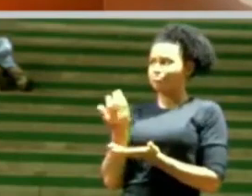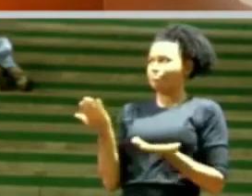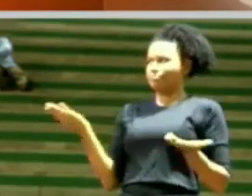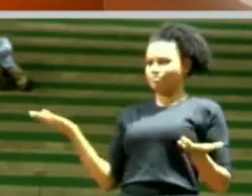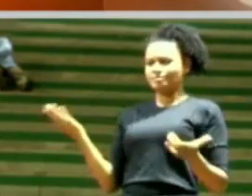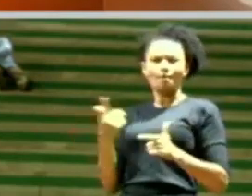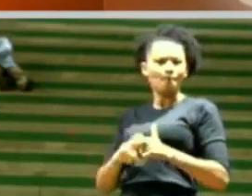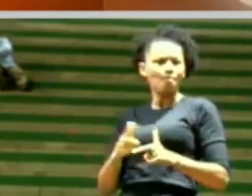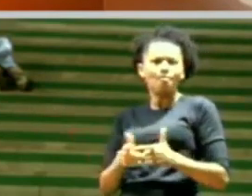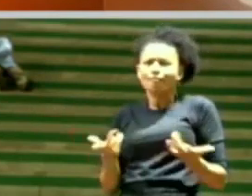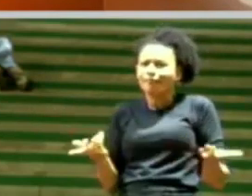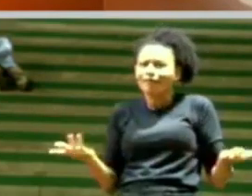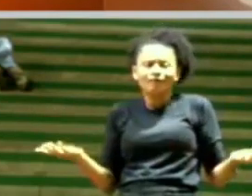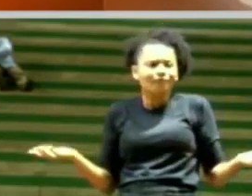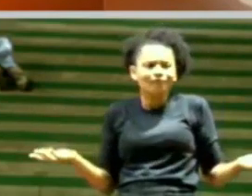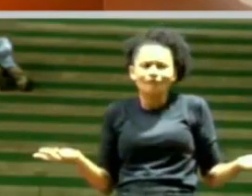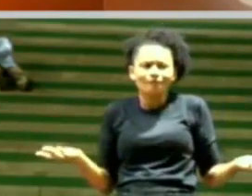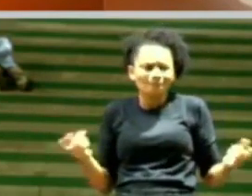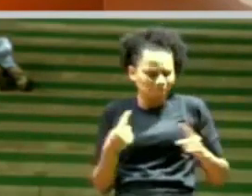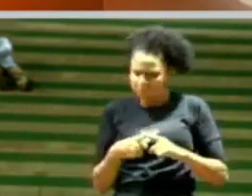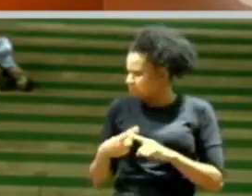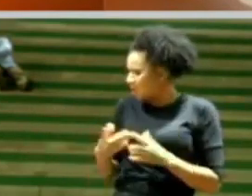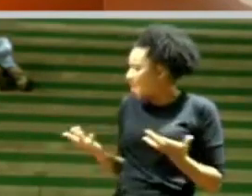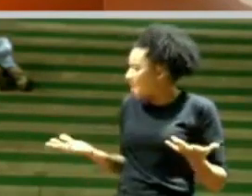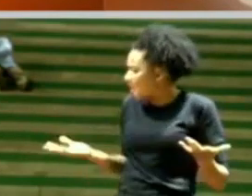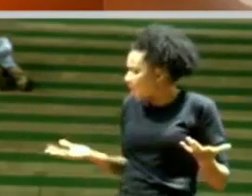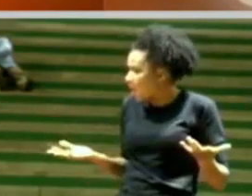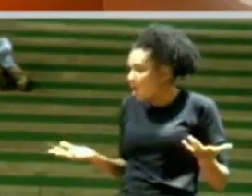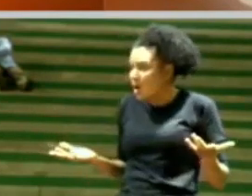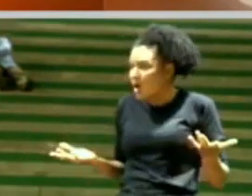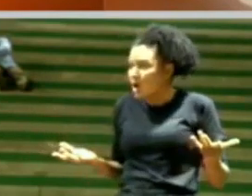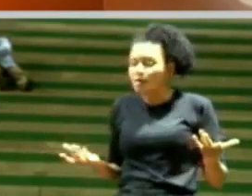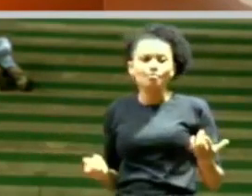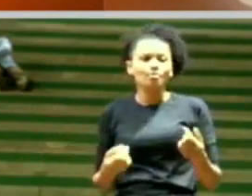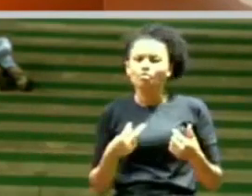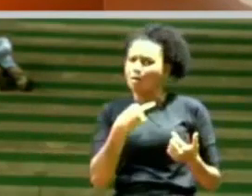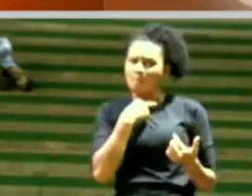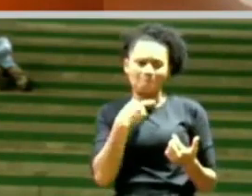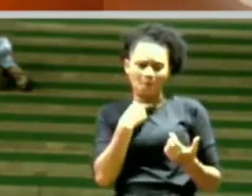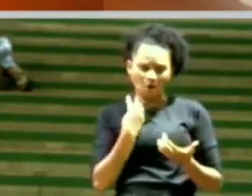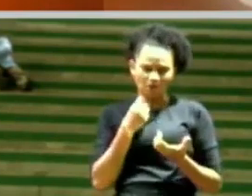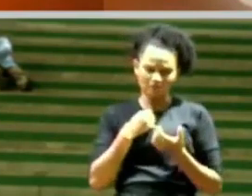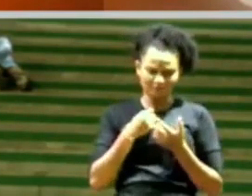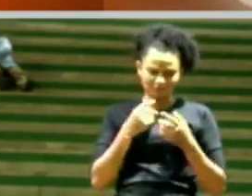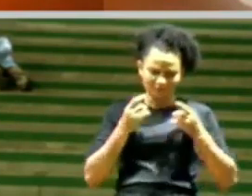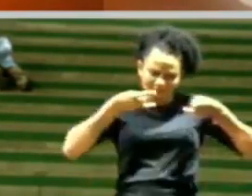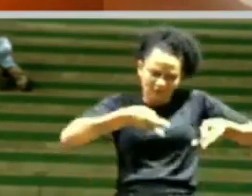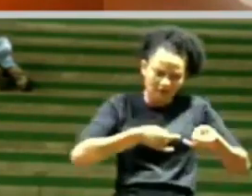problema. Mas por quê? Não, esposa não se trata assim.